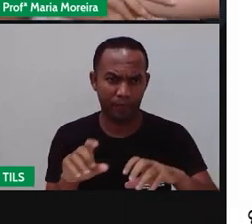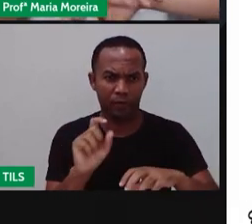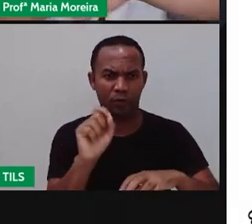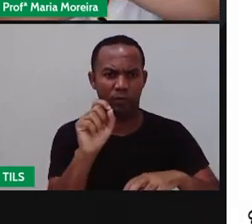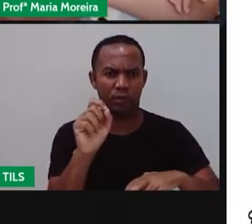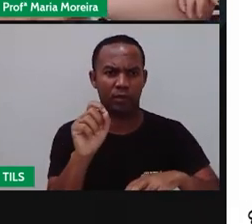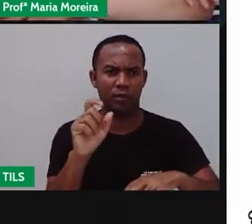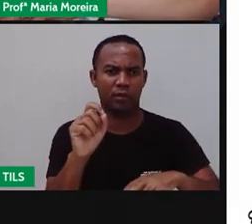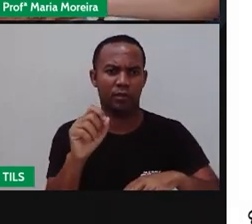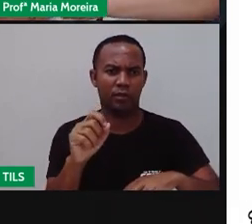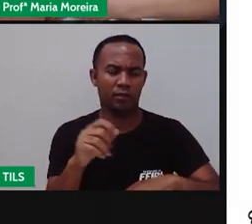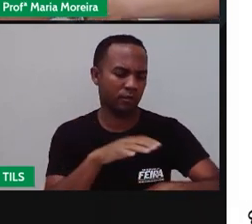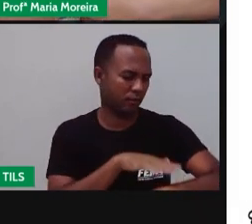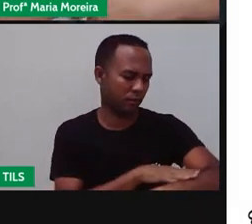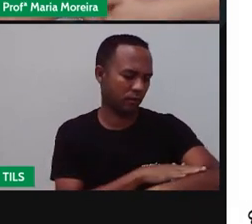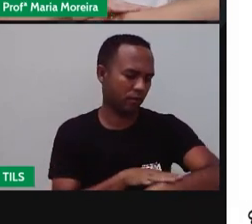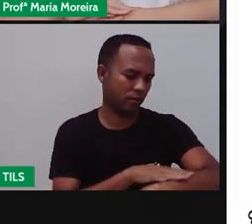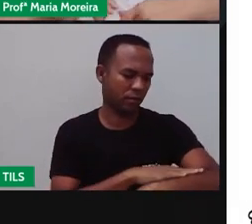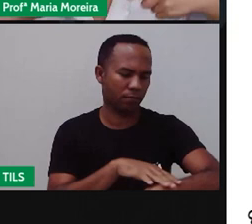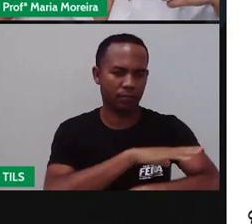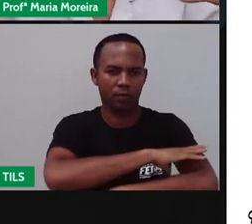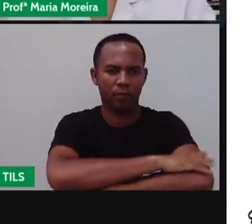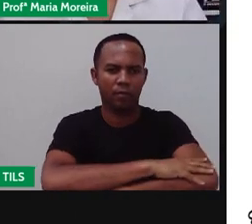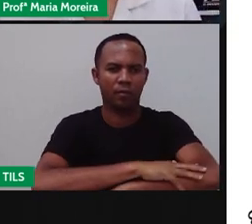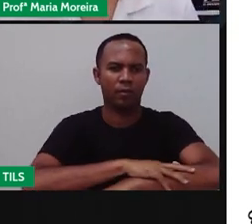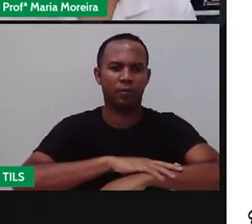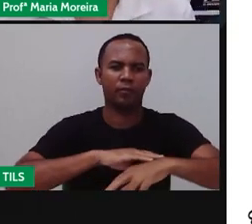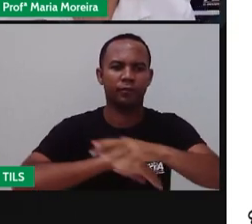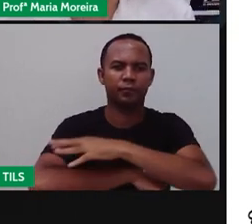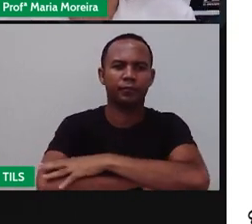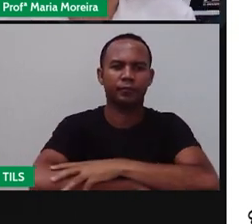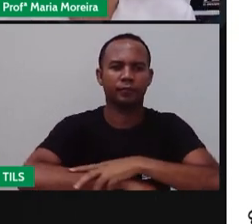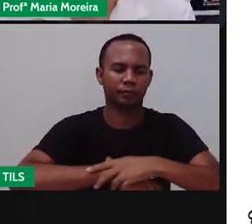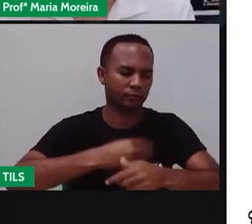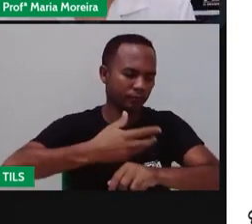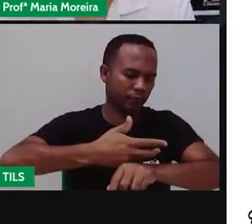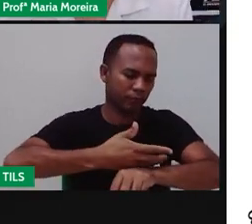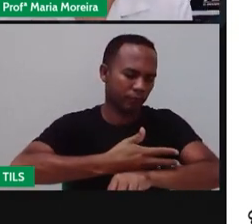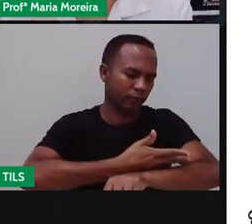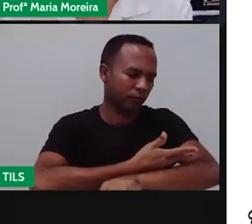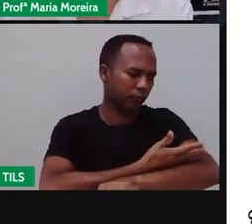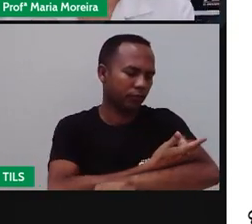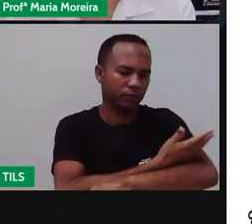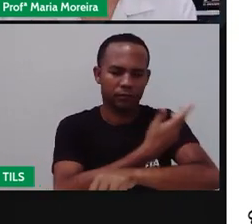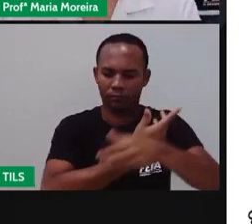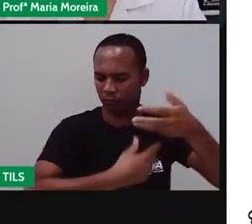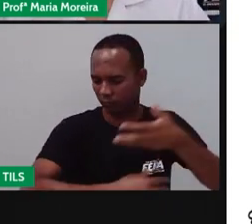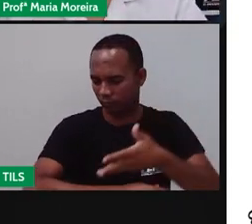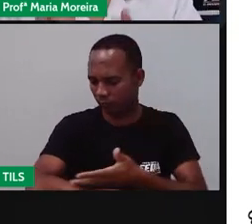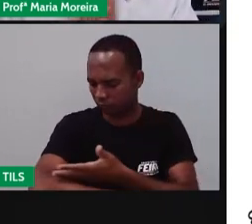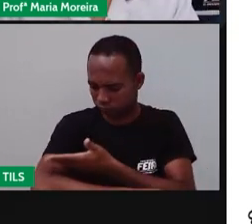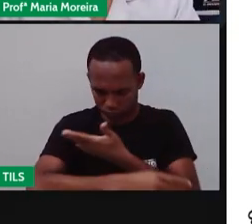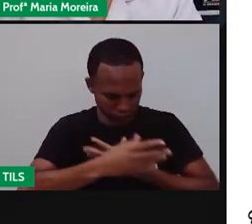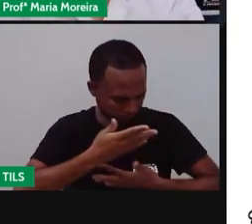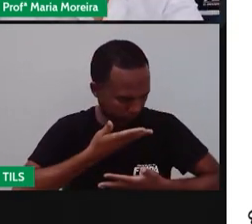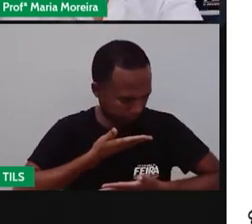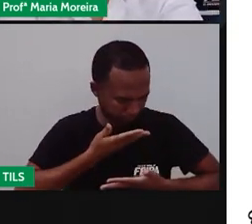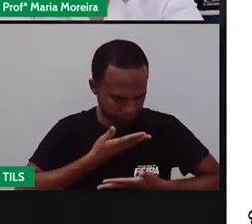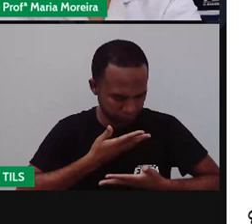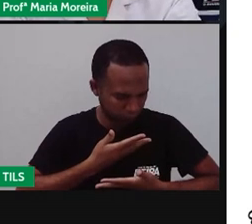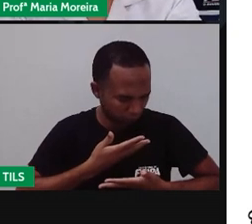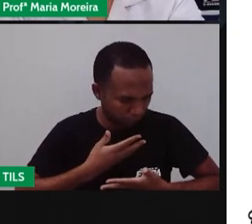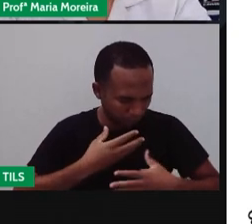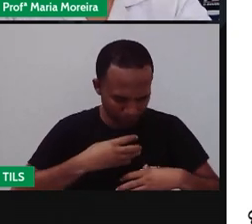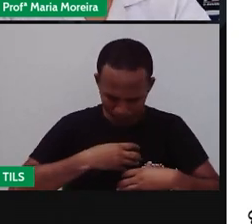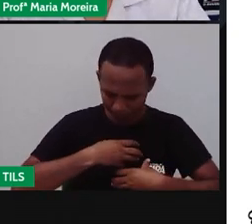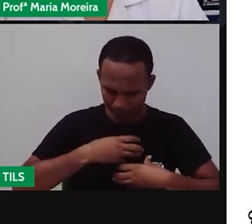A pele. Então, é o que eu sinto no meu pé, o que eu vou sentir na minha perna, não é isso? O que eu vou